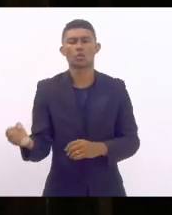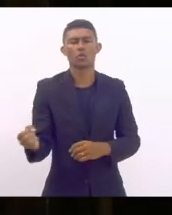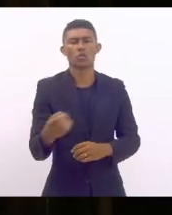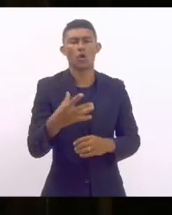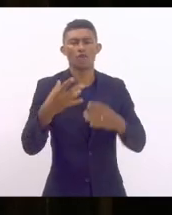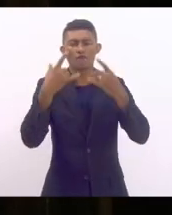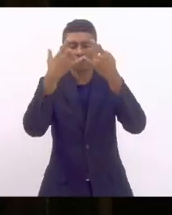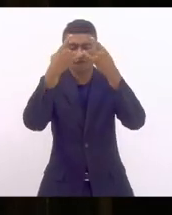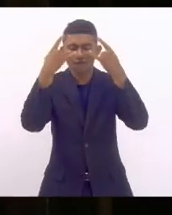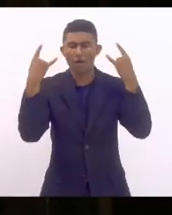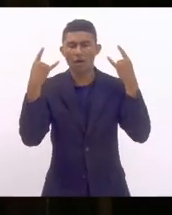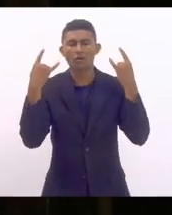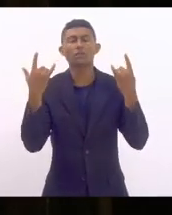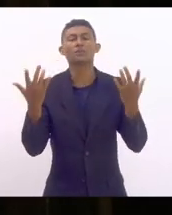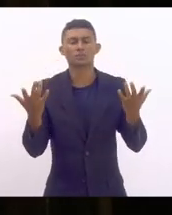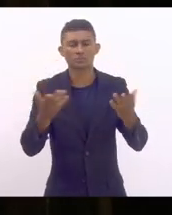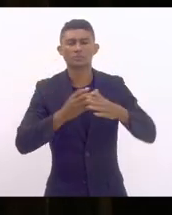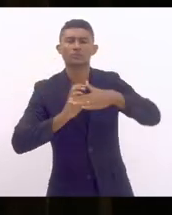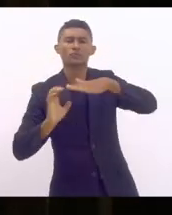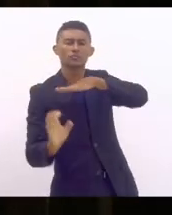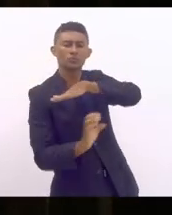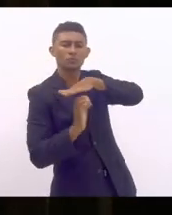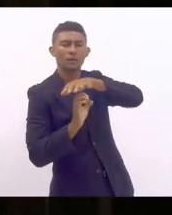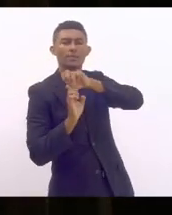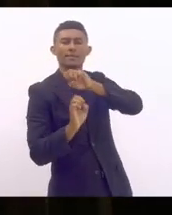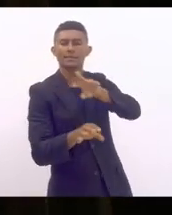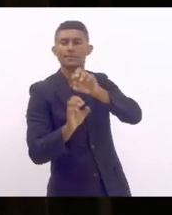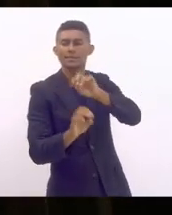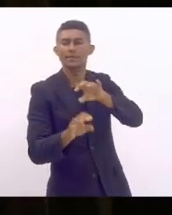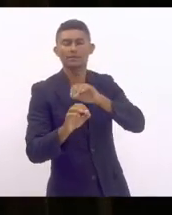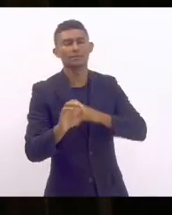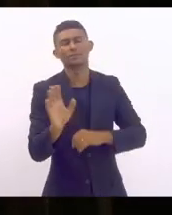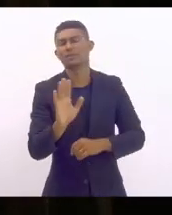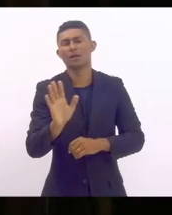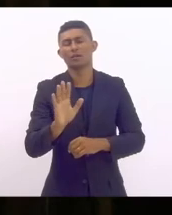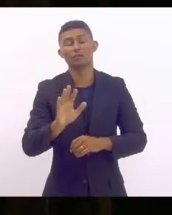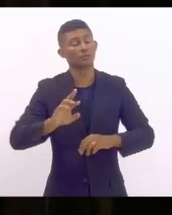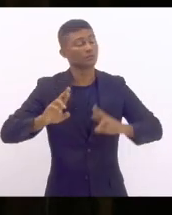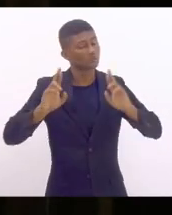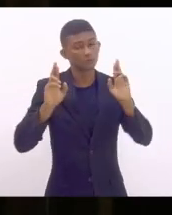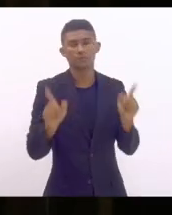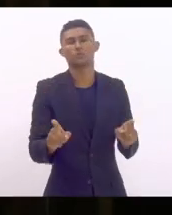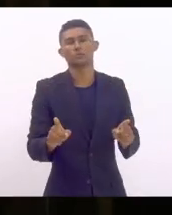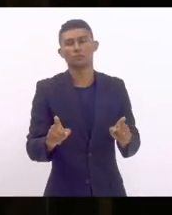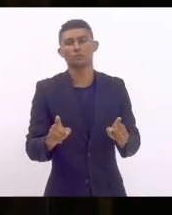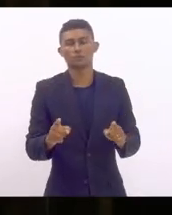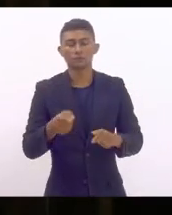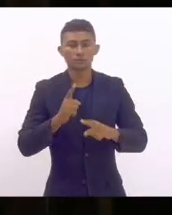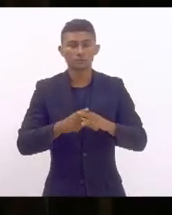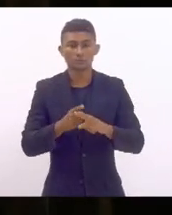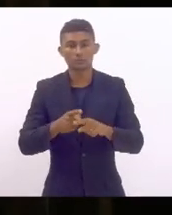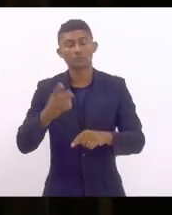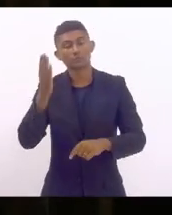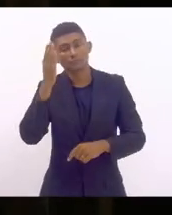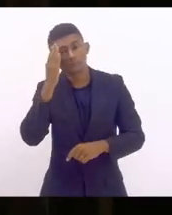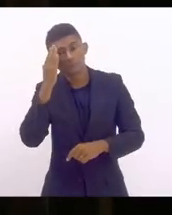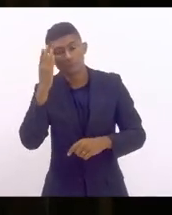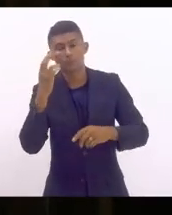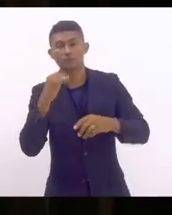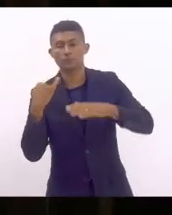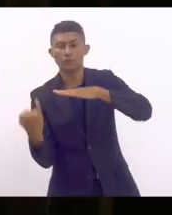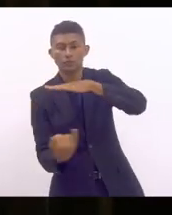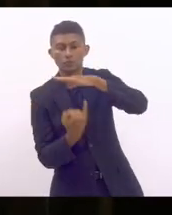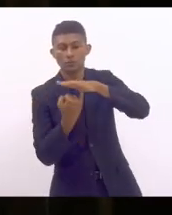de uma empresa de ensino é um pouco mais é diferente apesar de entender que essas instituições